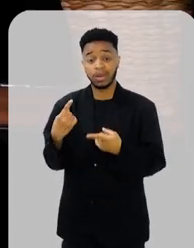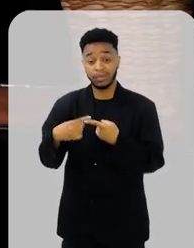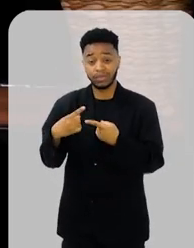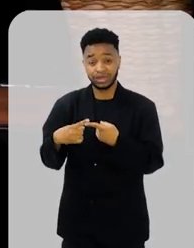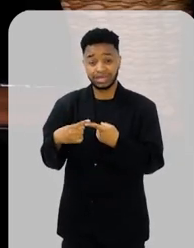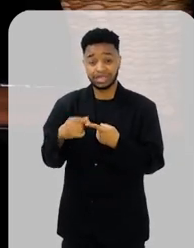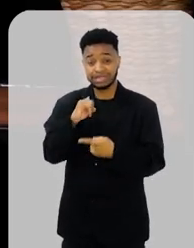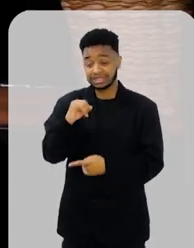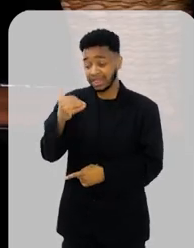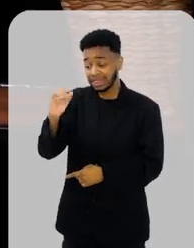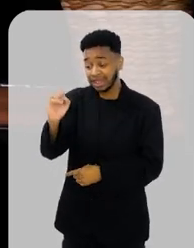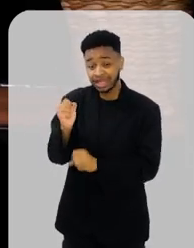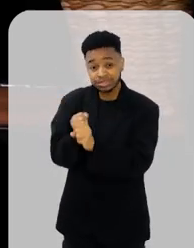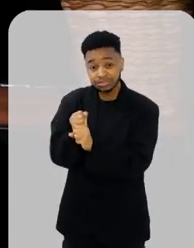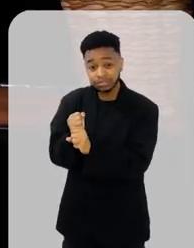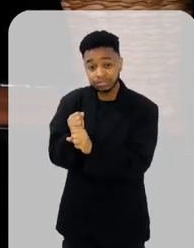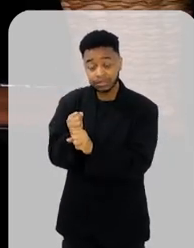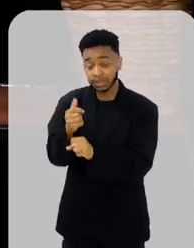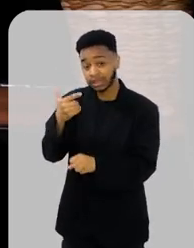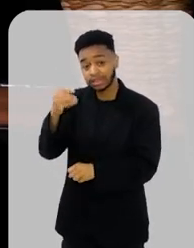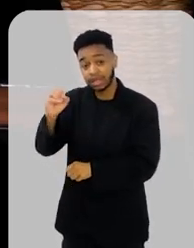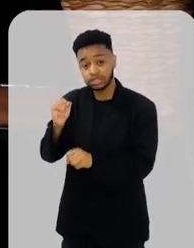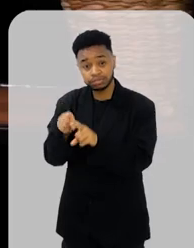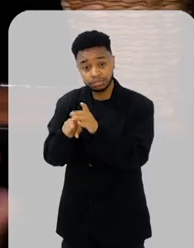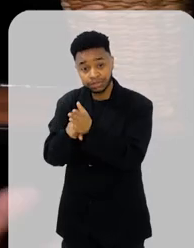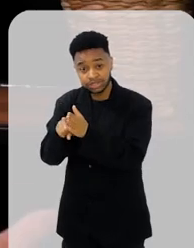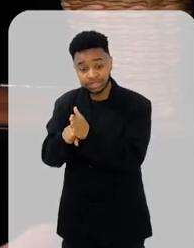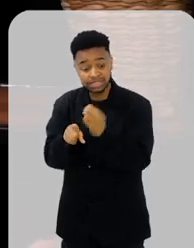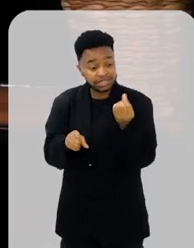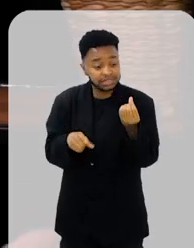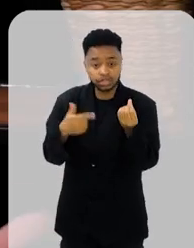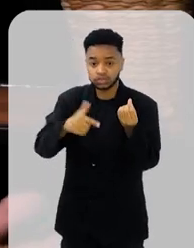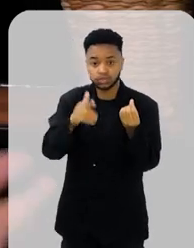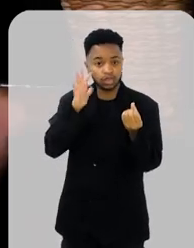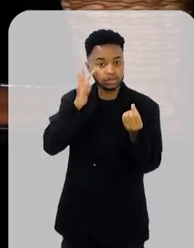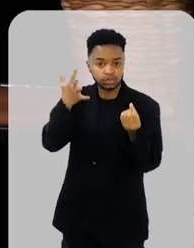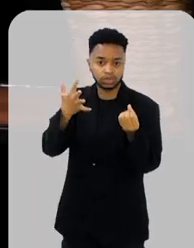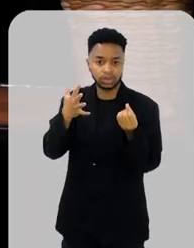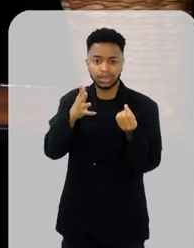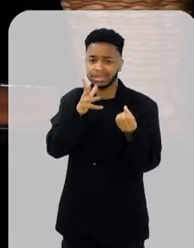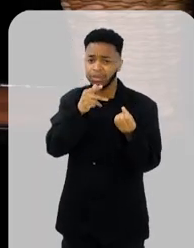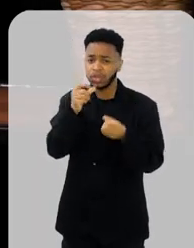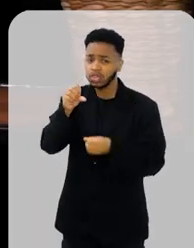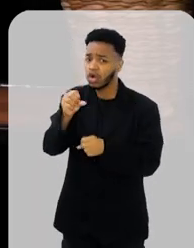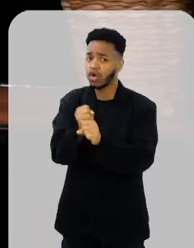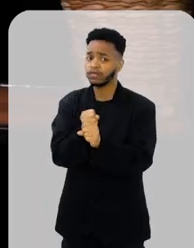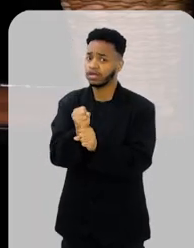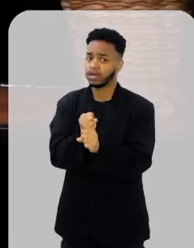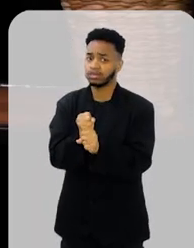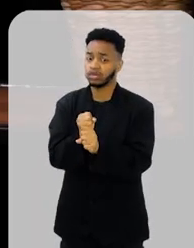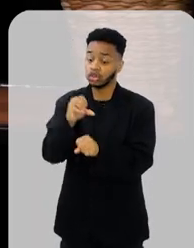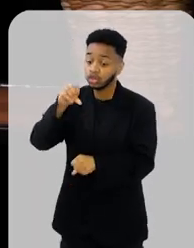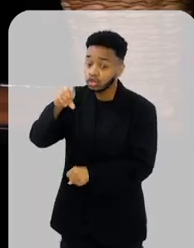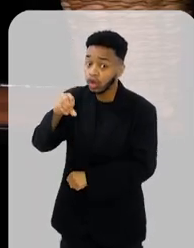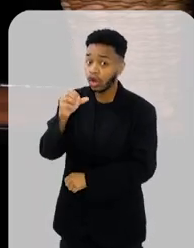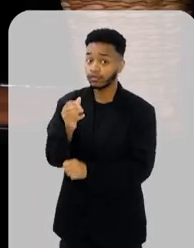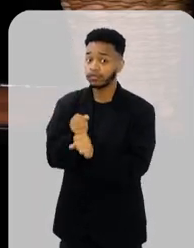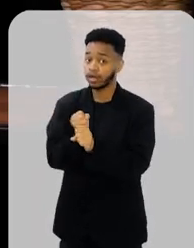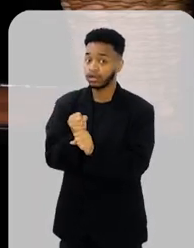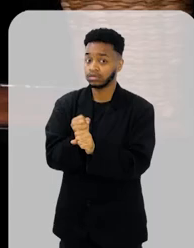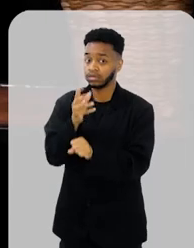absurdo. 6 em cada 10 inquéritos não tem solução. Levam mais de 9 anos, minhas